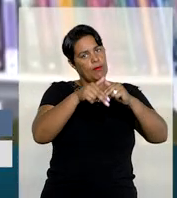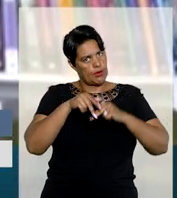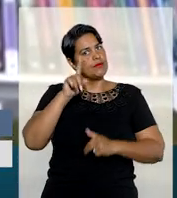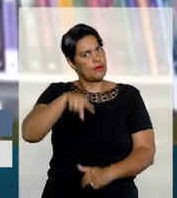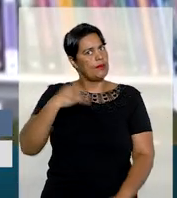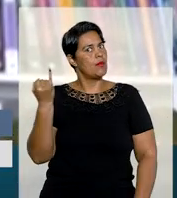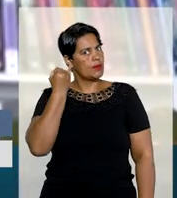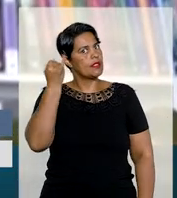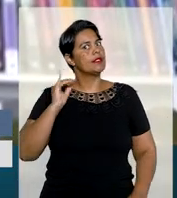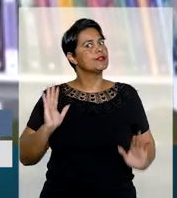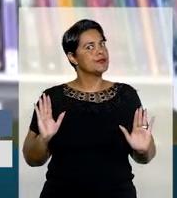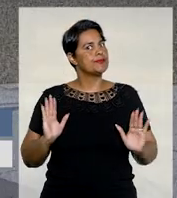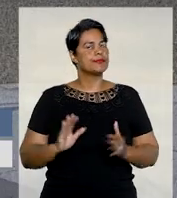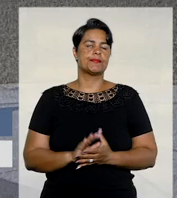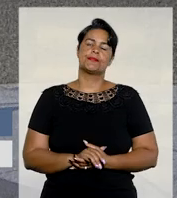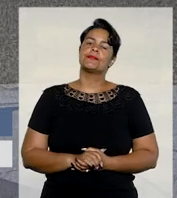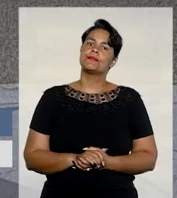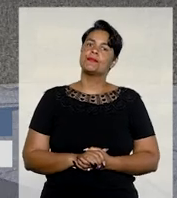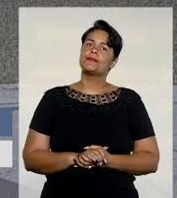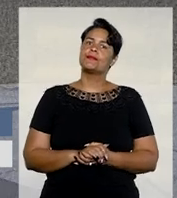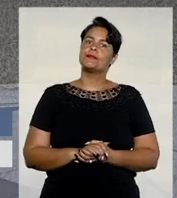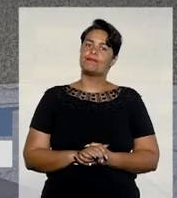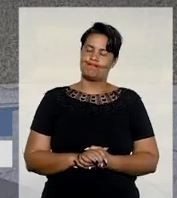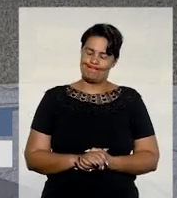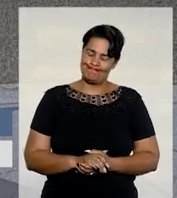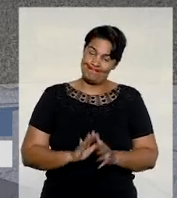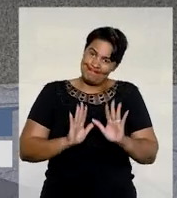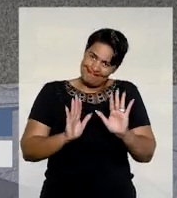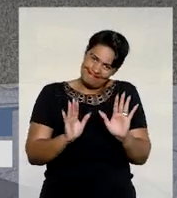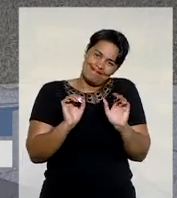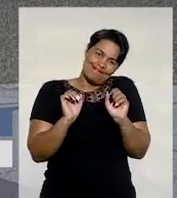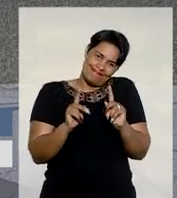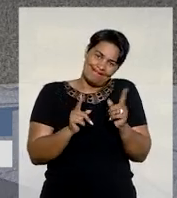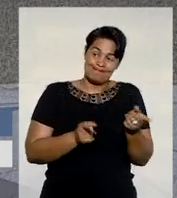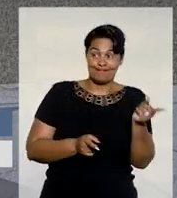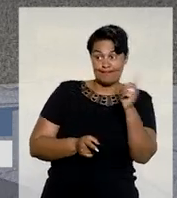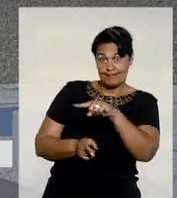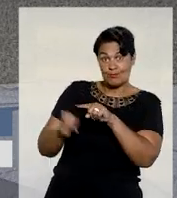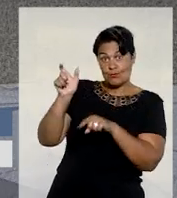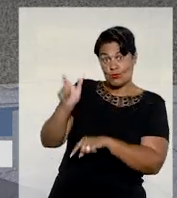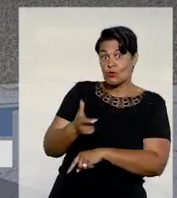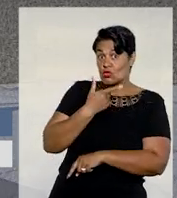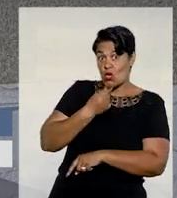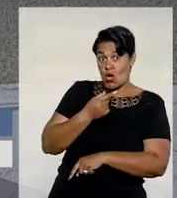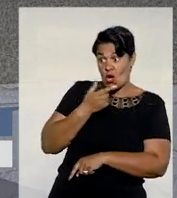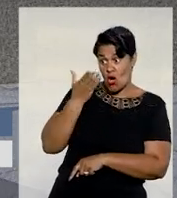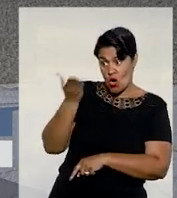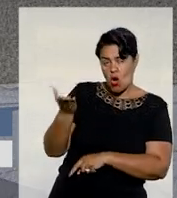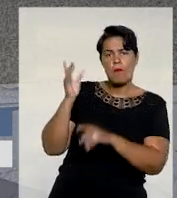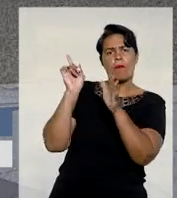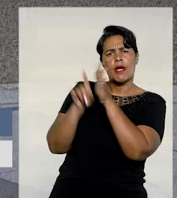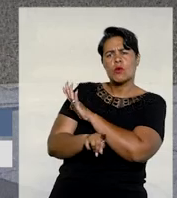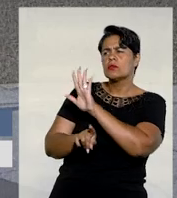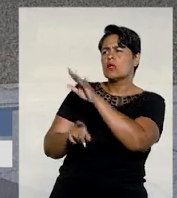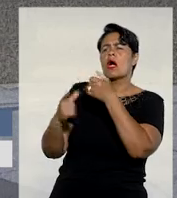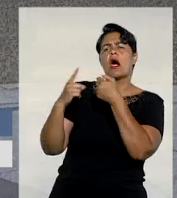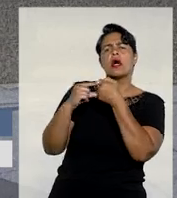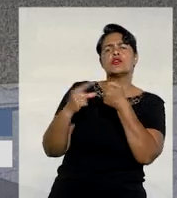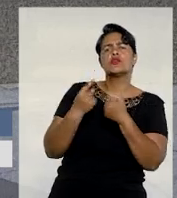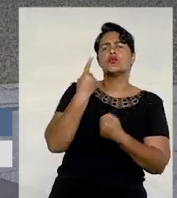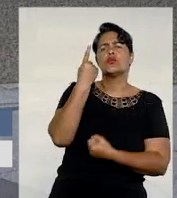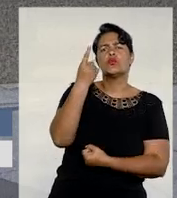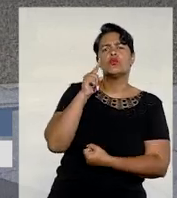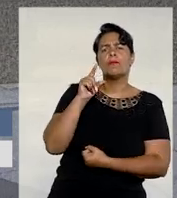Daí a importância dessa discussão. Bom, eu vou voltar aqui com o professor René. Professor, pelo artigo 1022